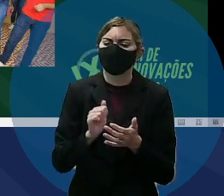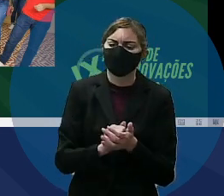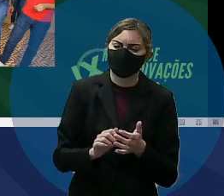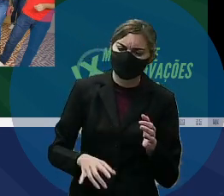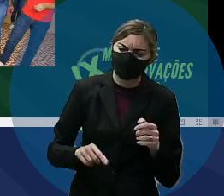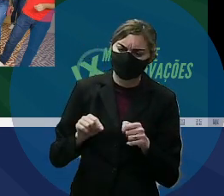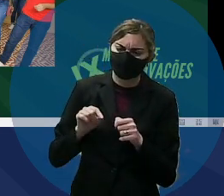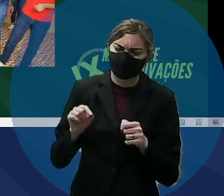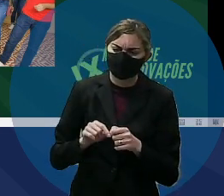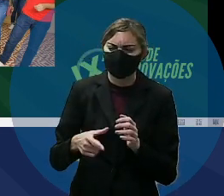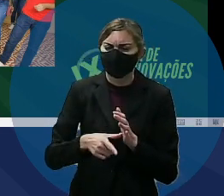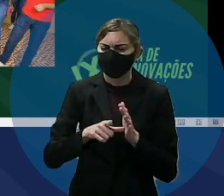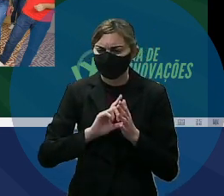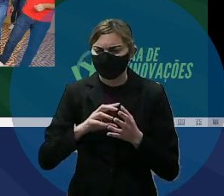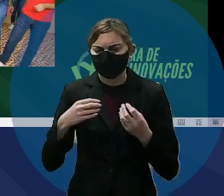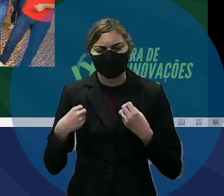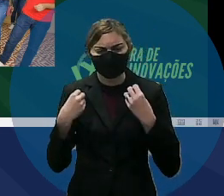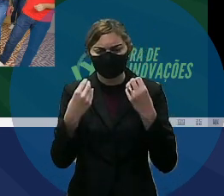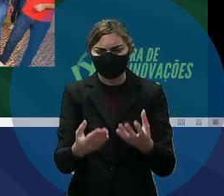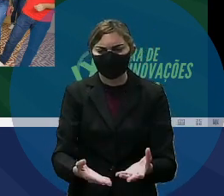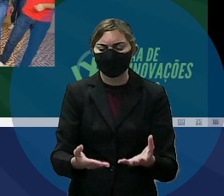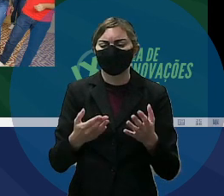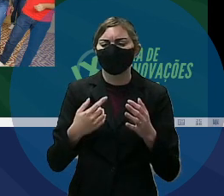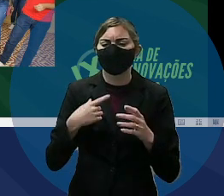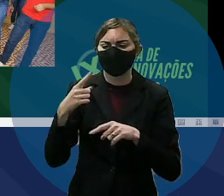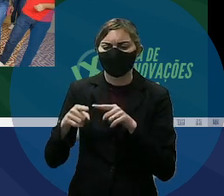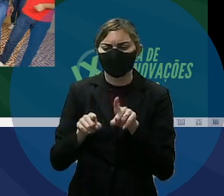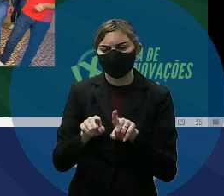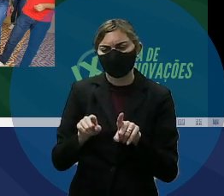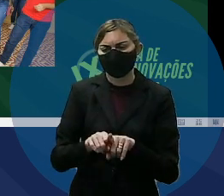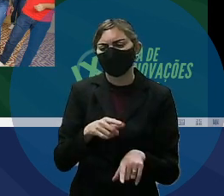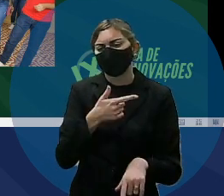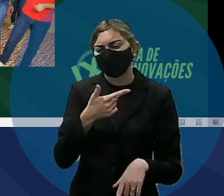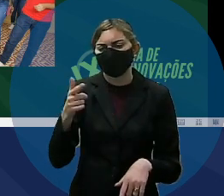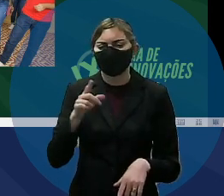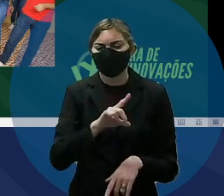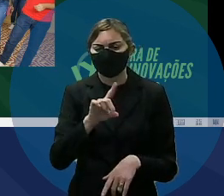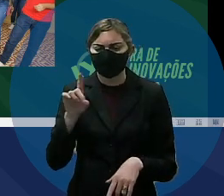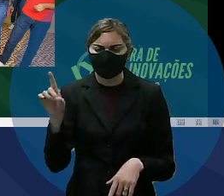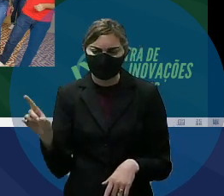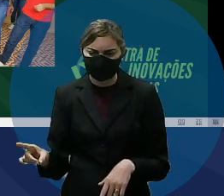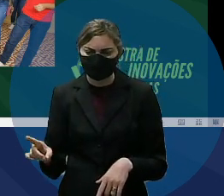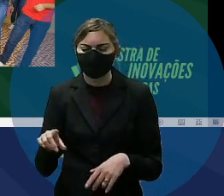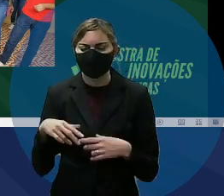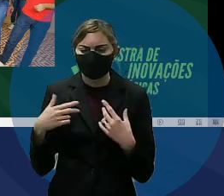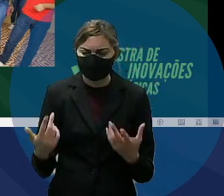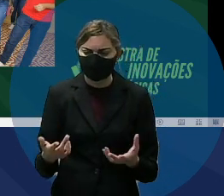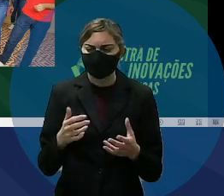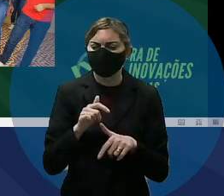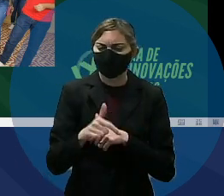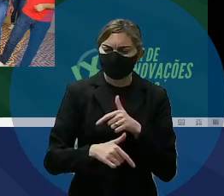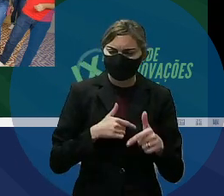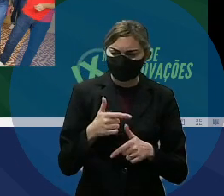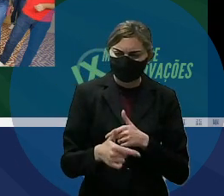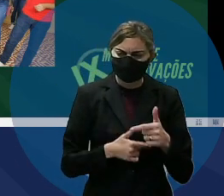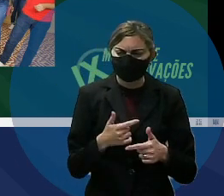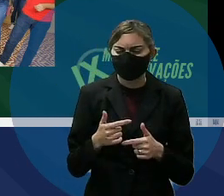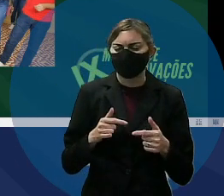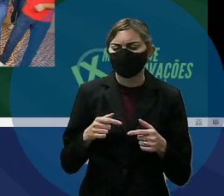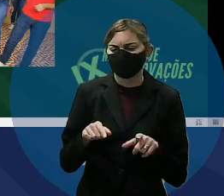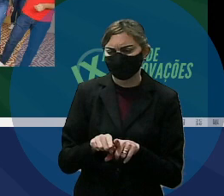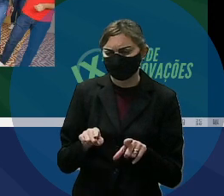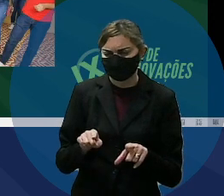realizavam antes e levavam o produto final, e também no dia, as tarefas, inclusive